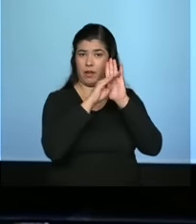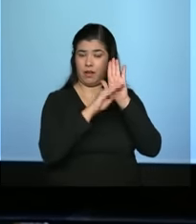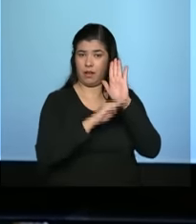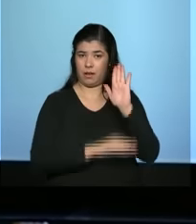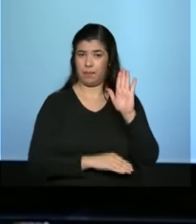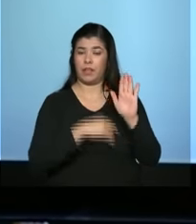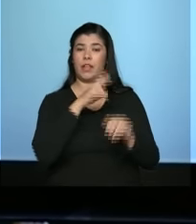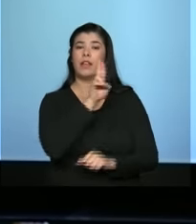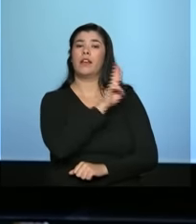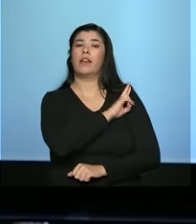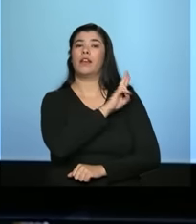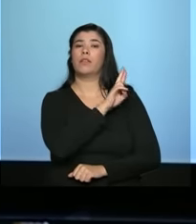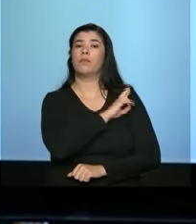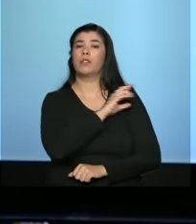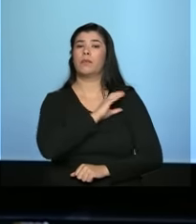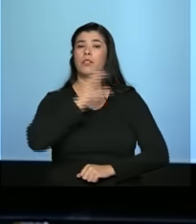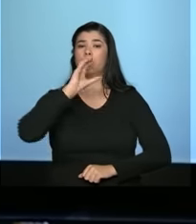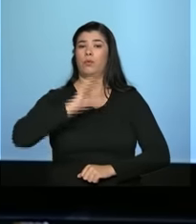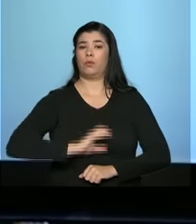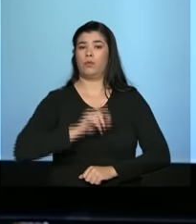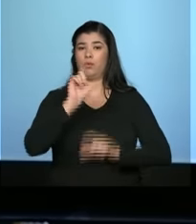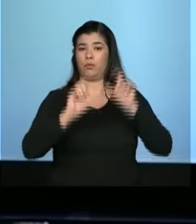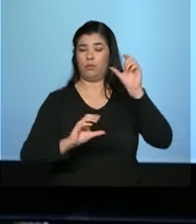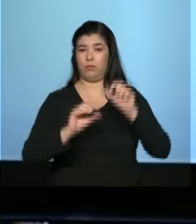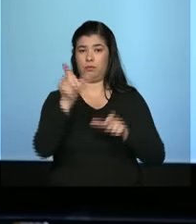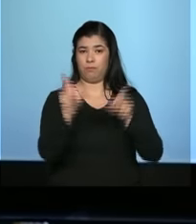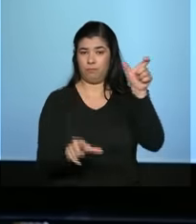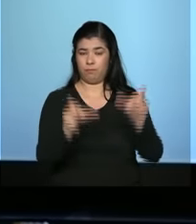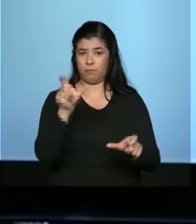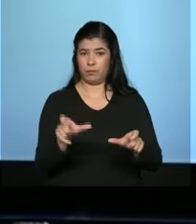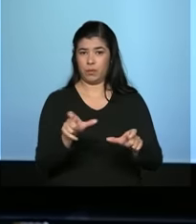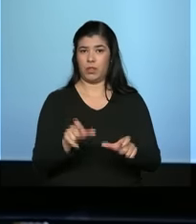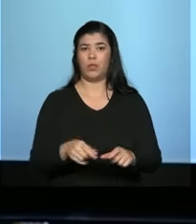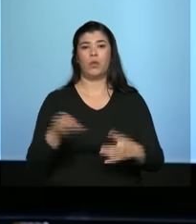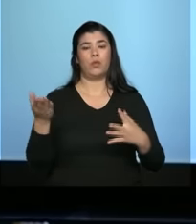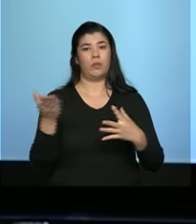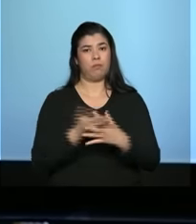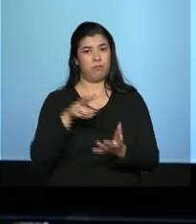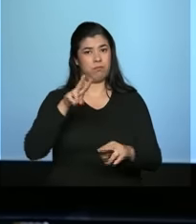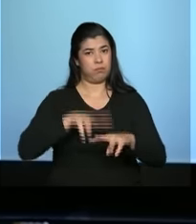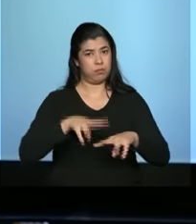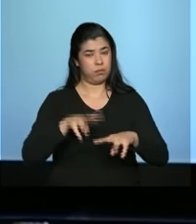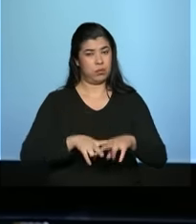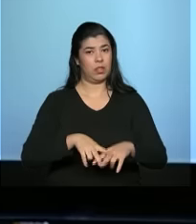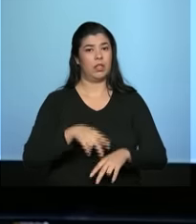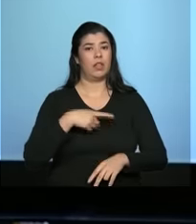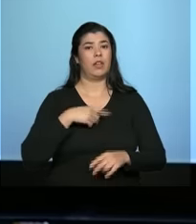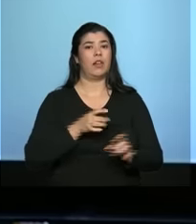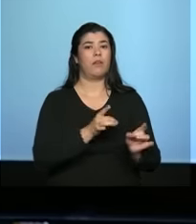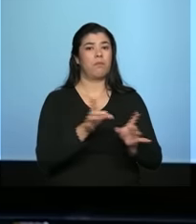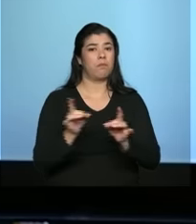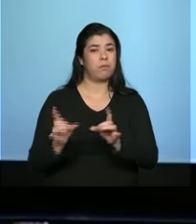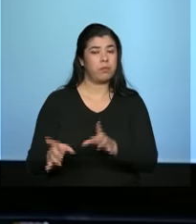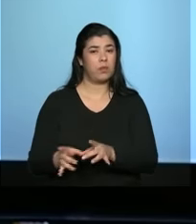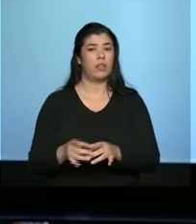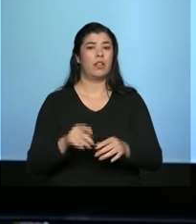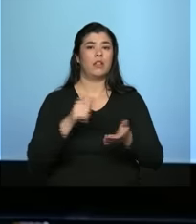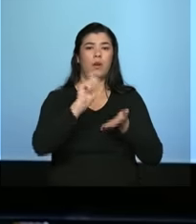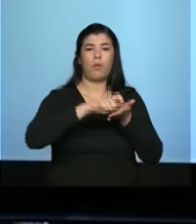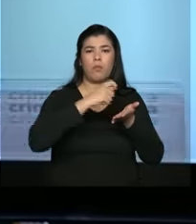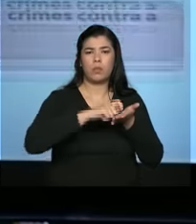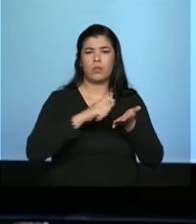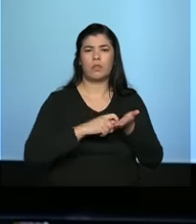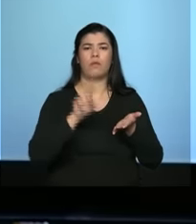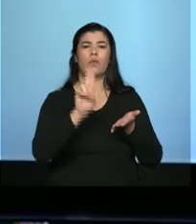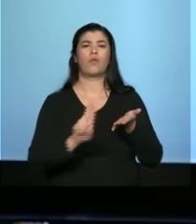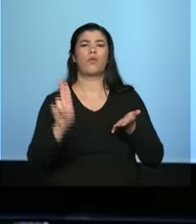responsabilização civil e penalmente dos agentes envolvidos com condutas irregulares na comercialização prescrição